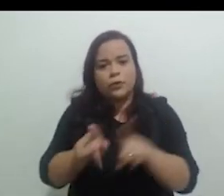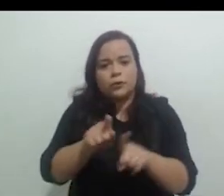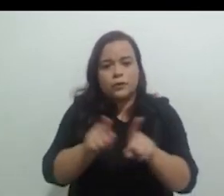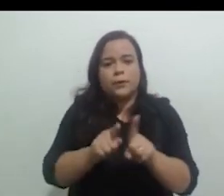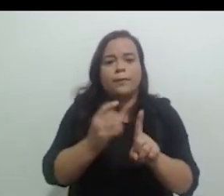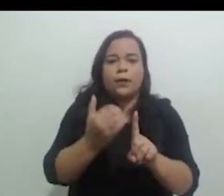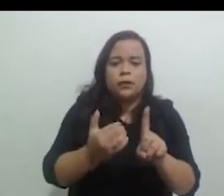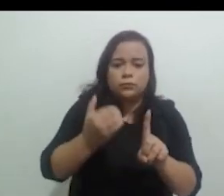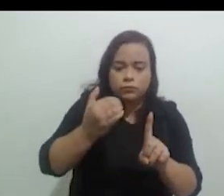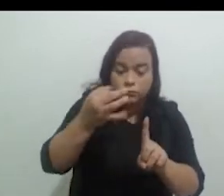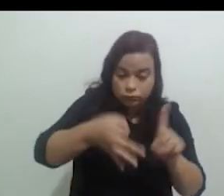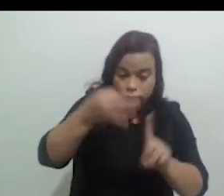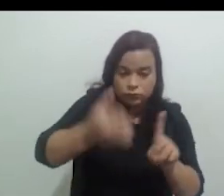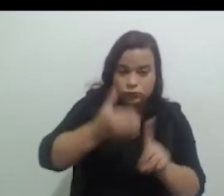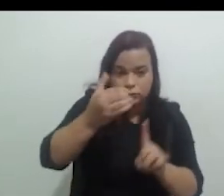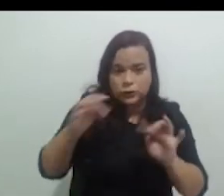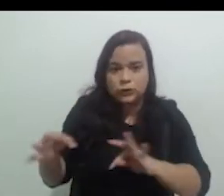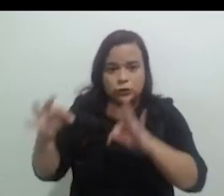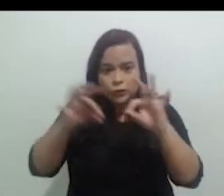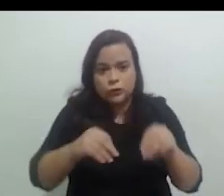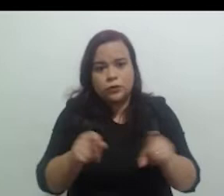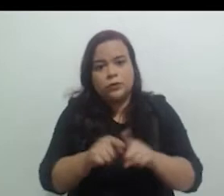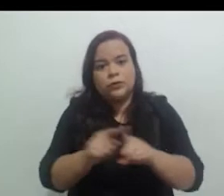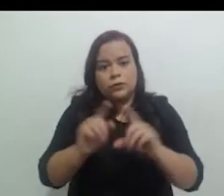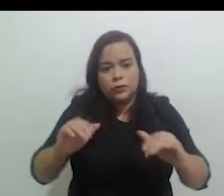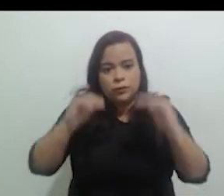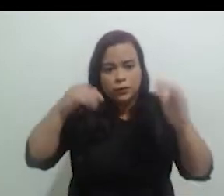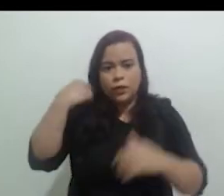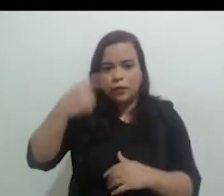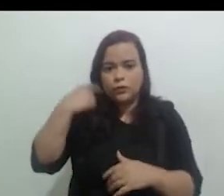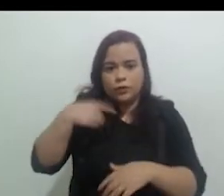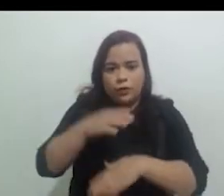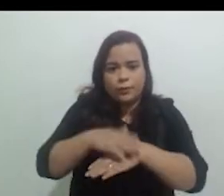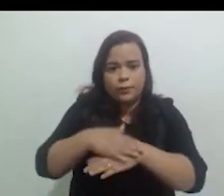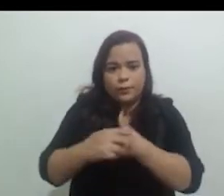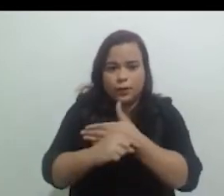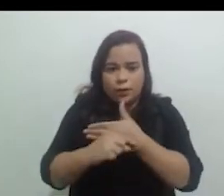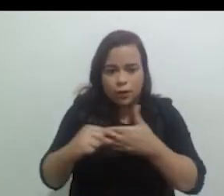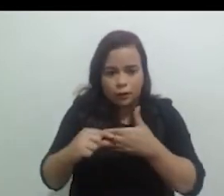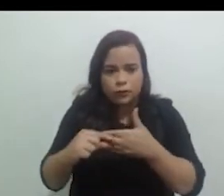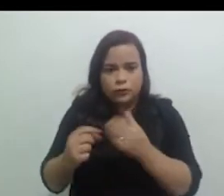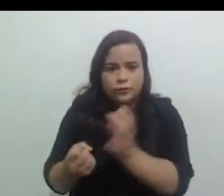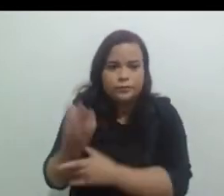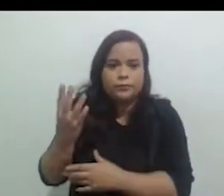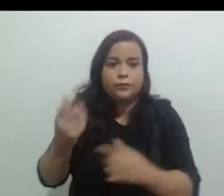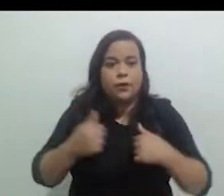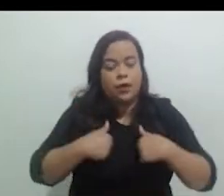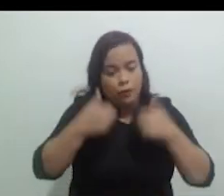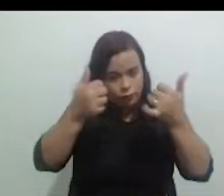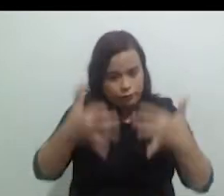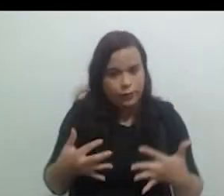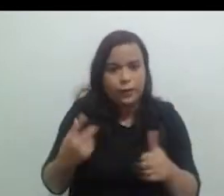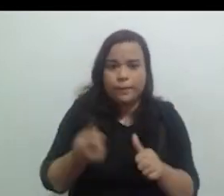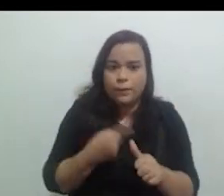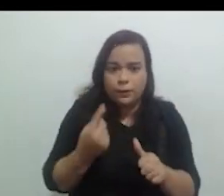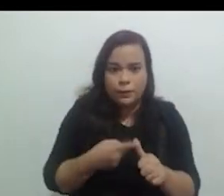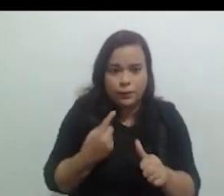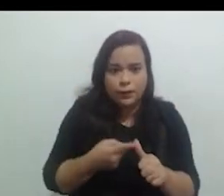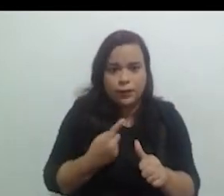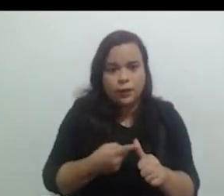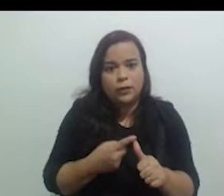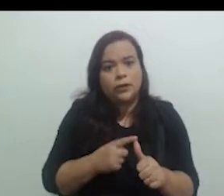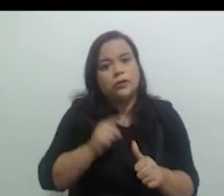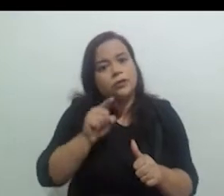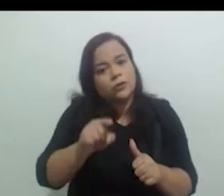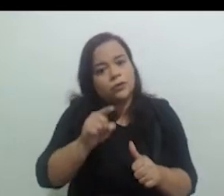também, advogado da parte autora. Como primeira parte da minha fala, devo ressaltar que a ação em curso não se empresta para o